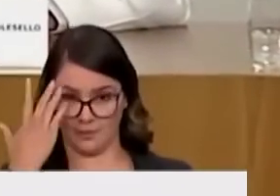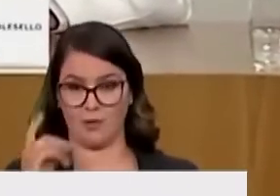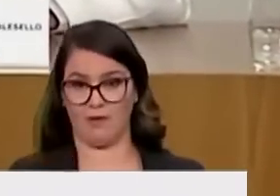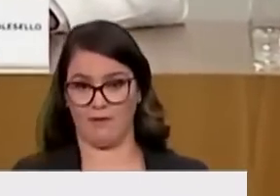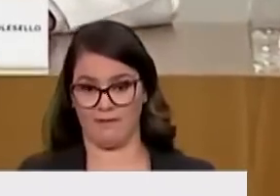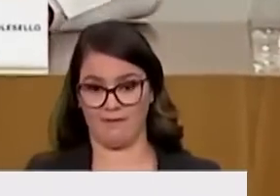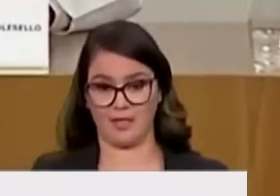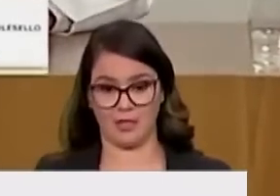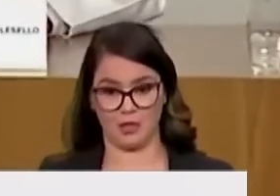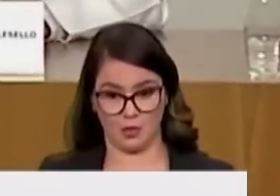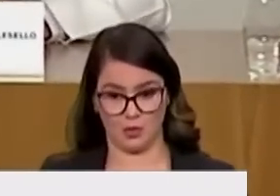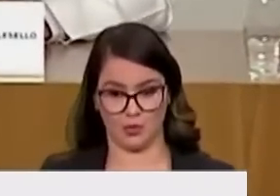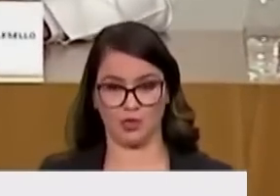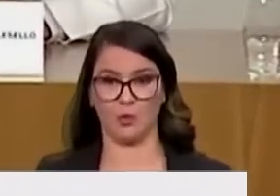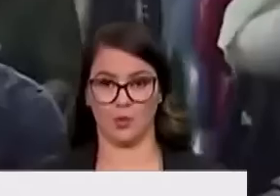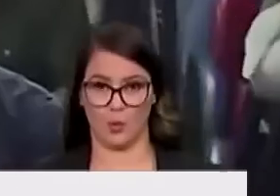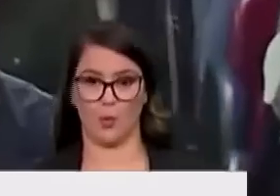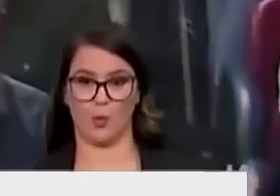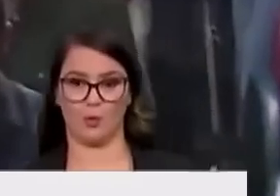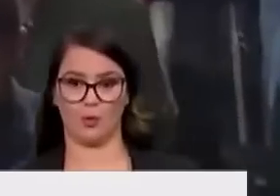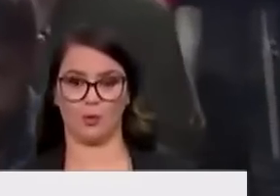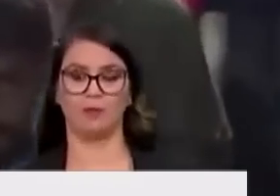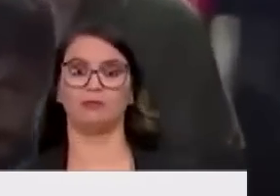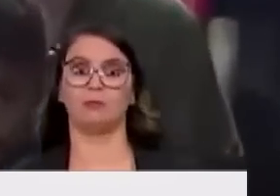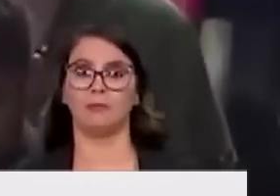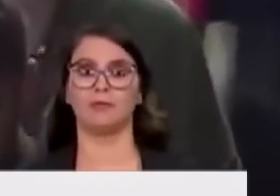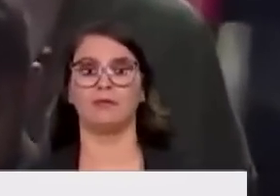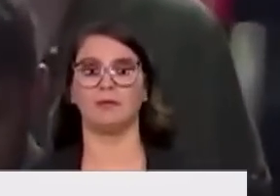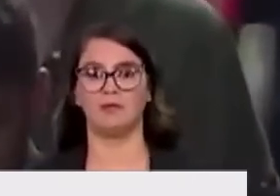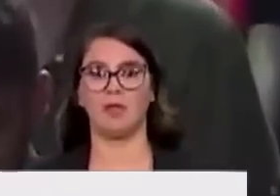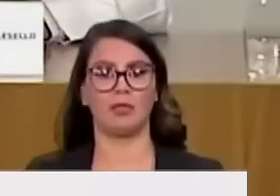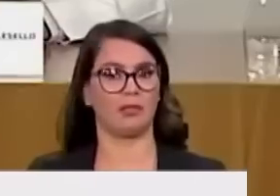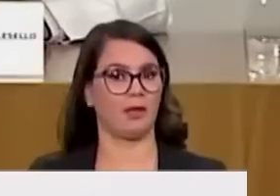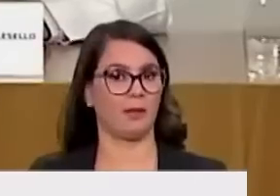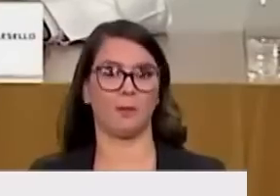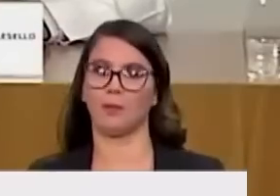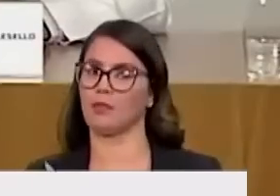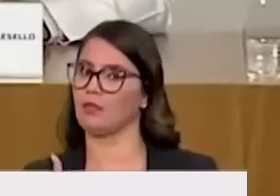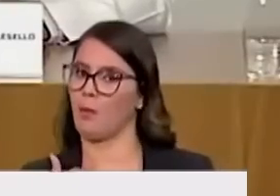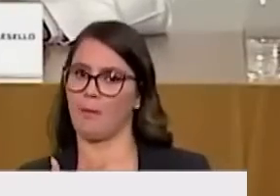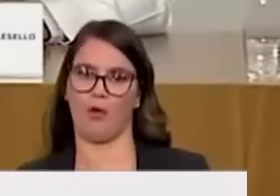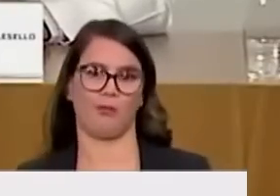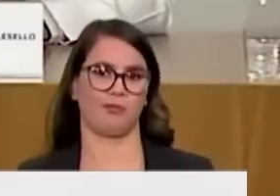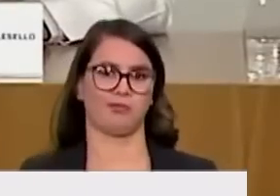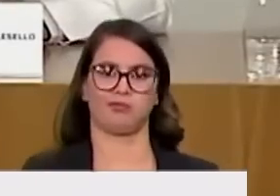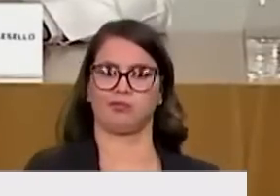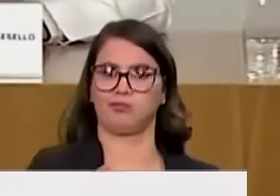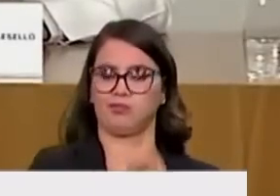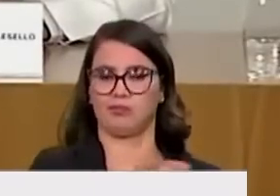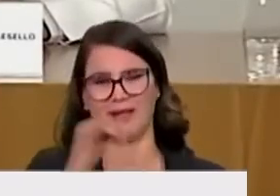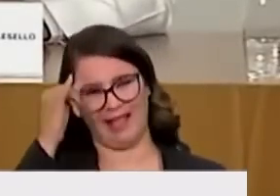procedimento que o presidente passou no quadril, ele tem que ficar um tempo sem poder voar, para evitar